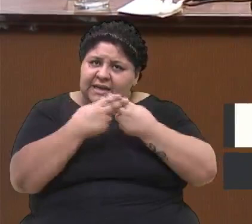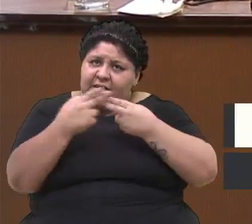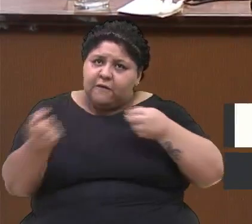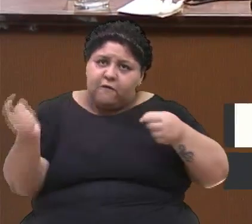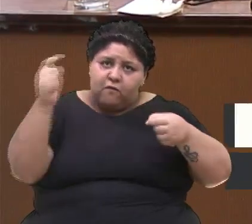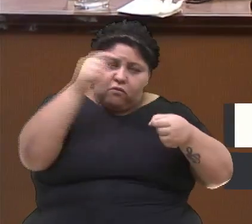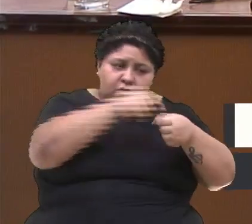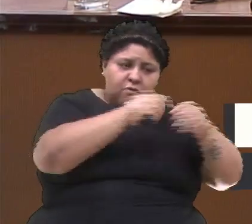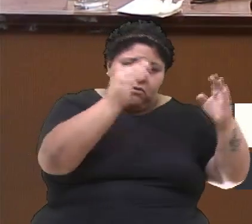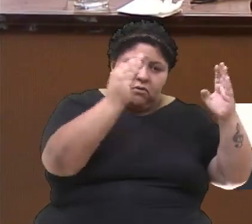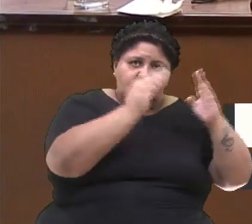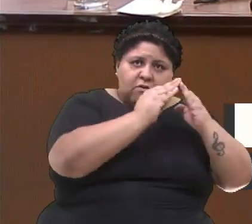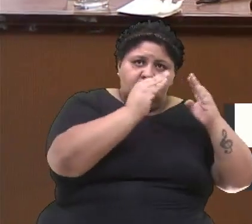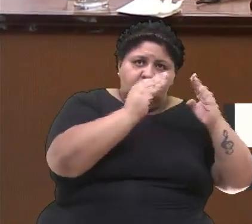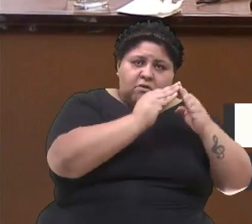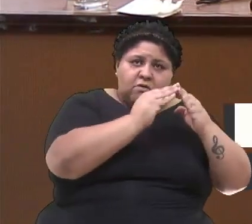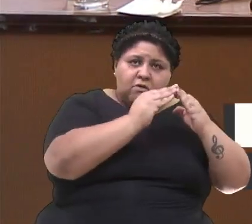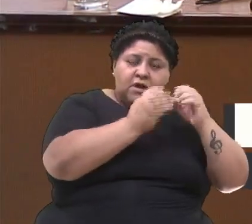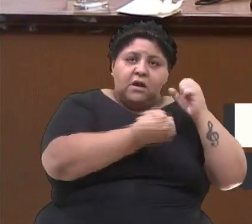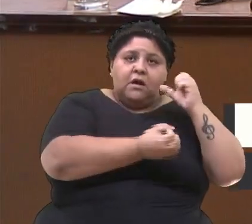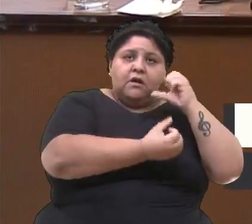casa, criar um